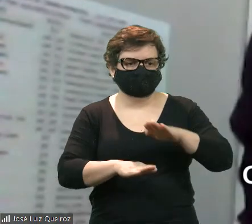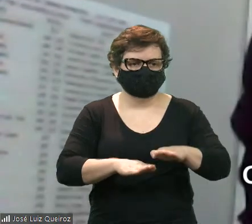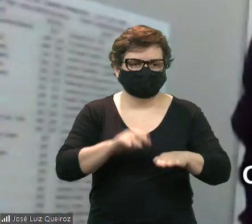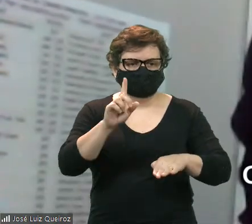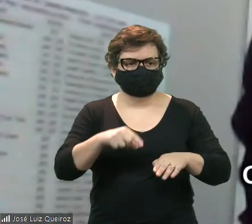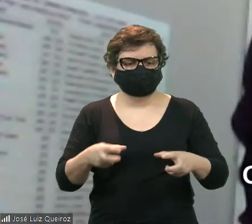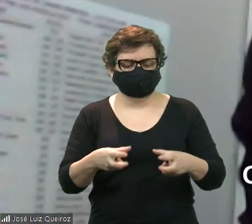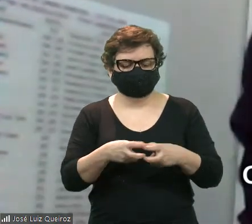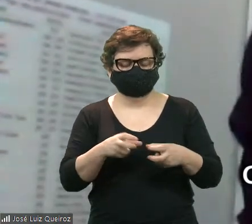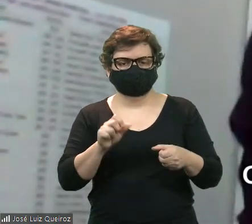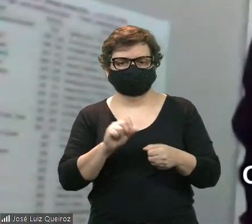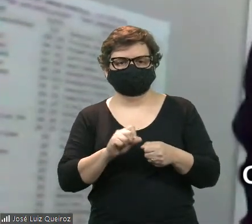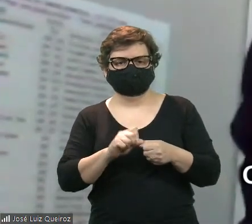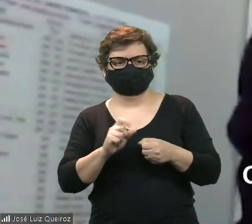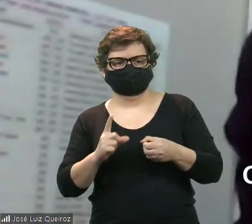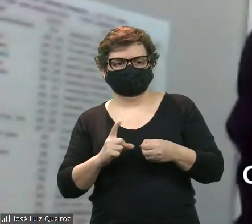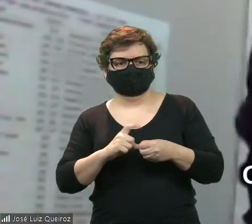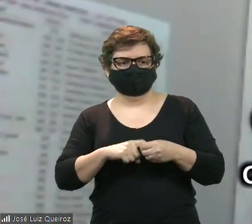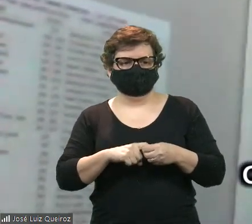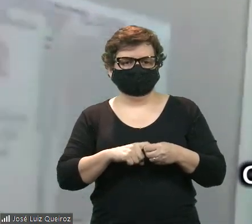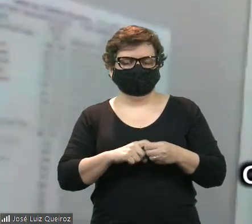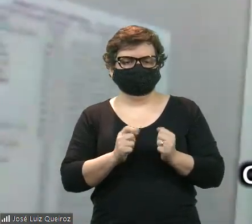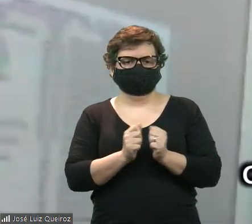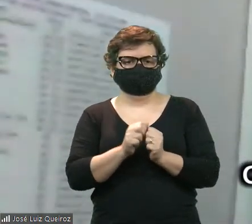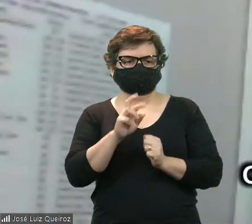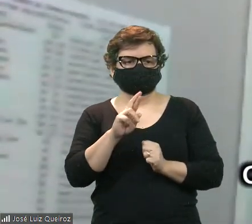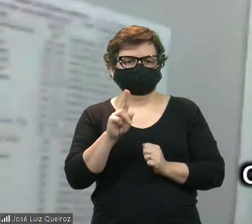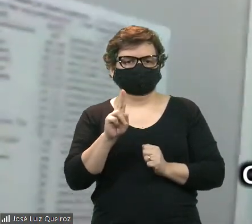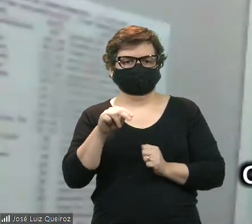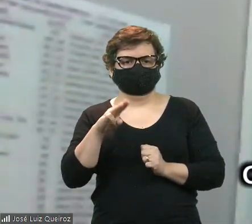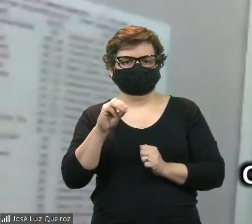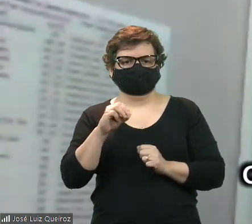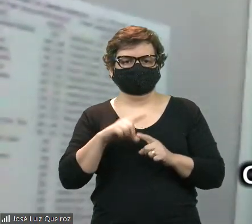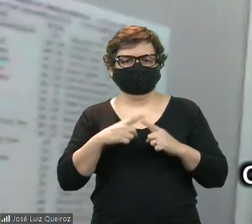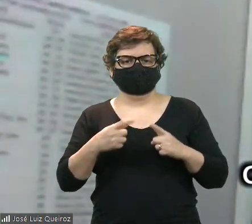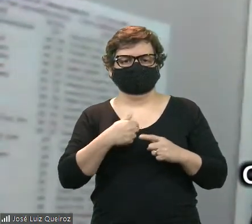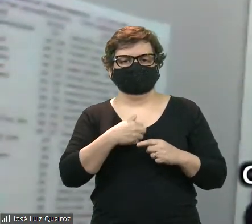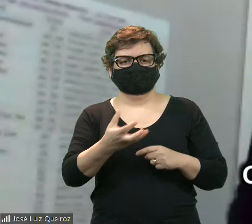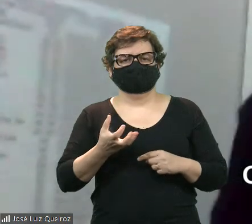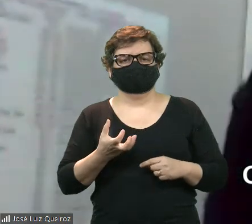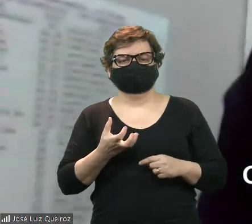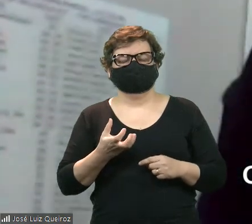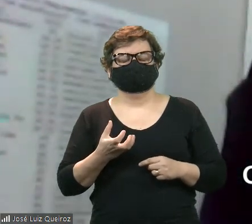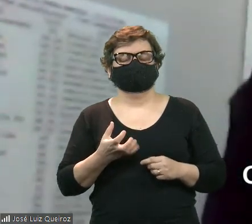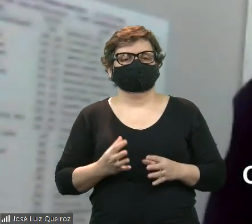desse convênio com a Rumo. Eu só gostaria de complementar um ponto